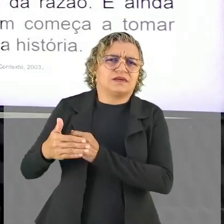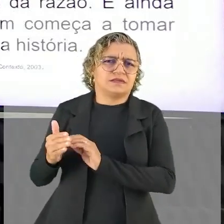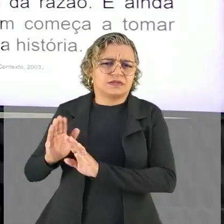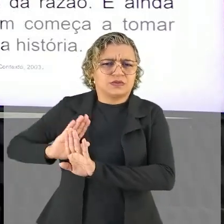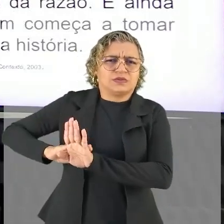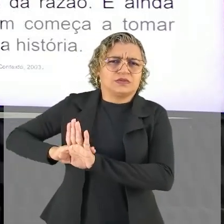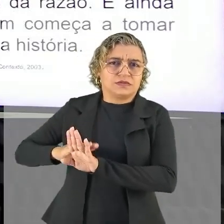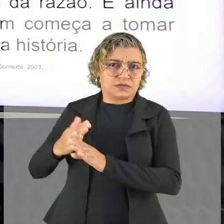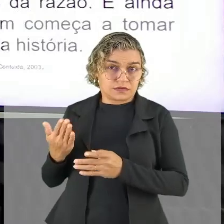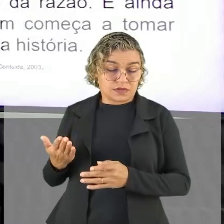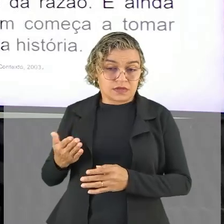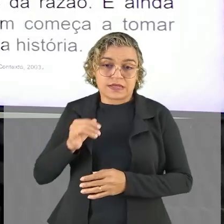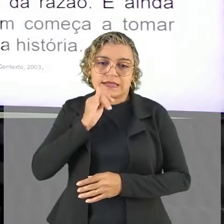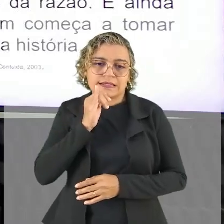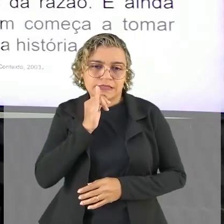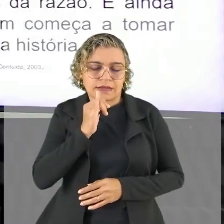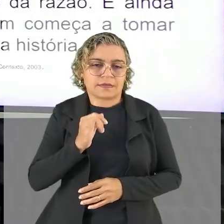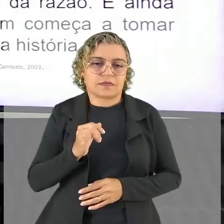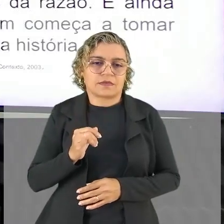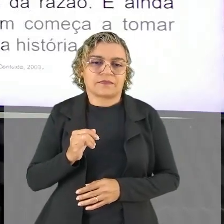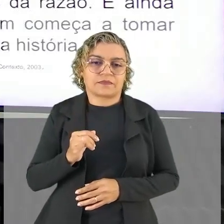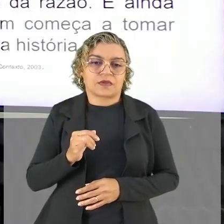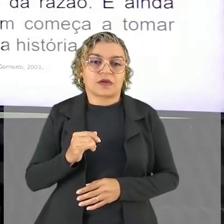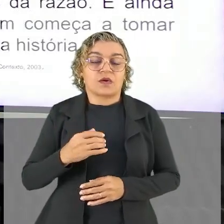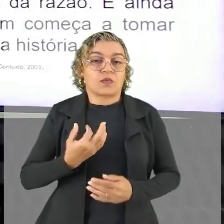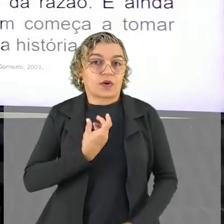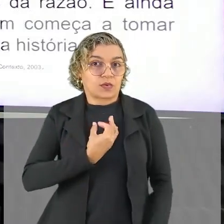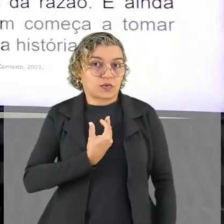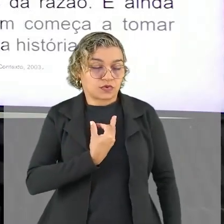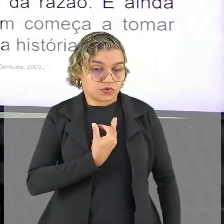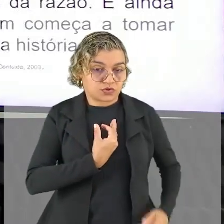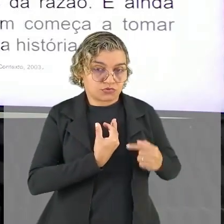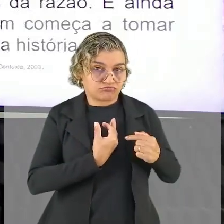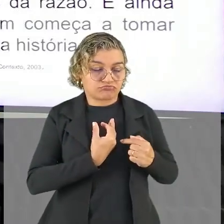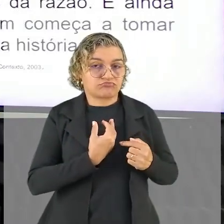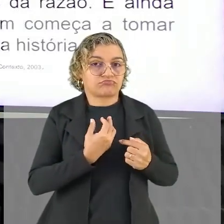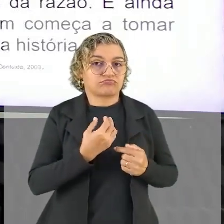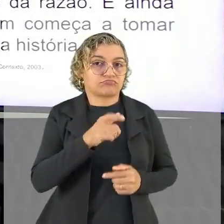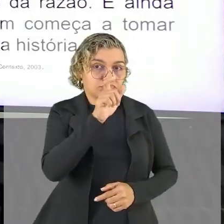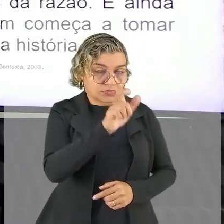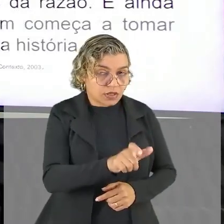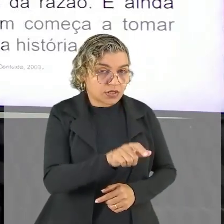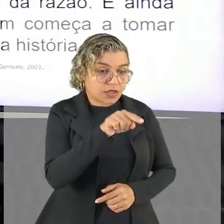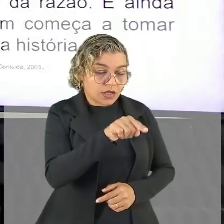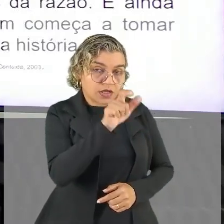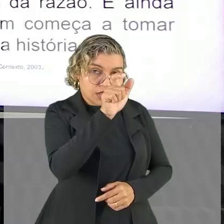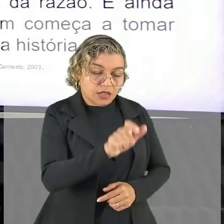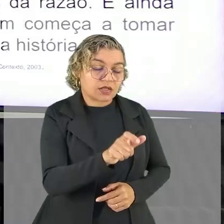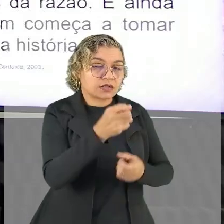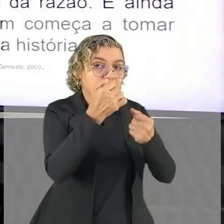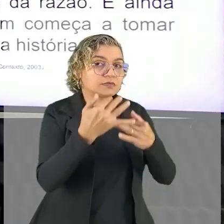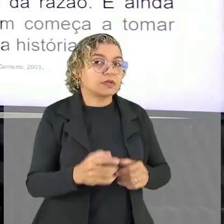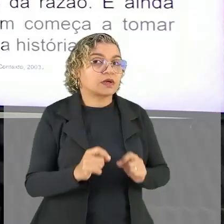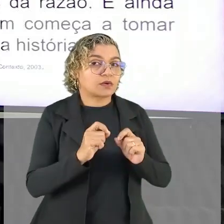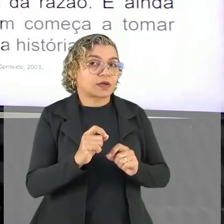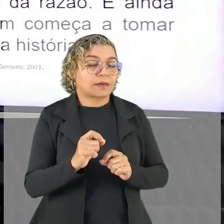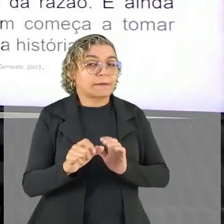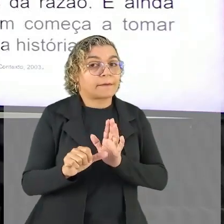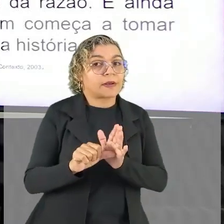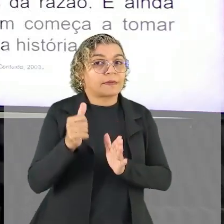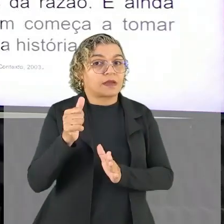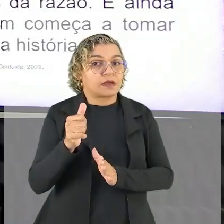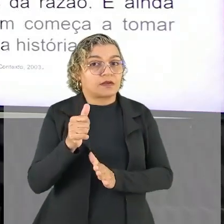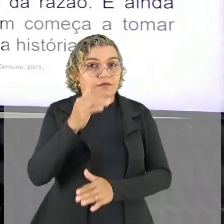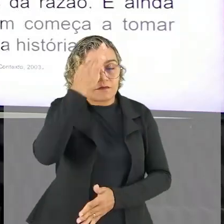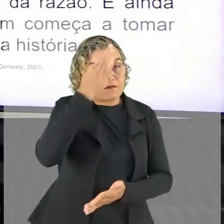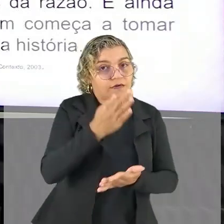primeiro ter a fé para depois a gente acreditar. Então, primeiro vem a fé e depois vem a